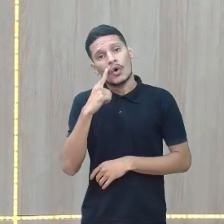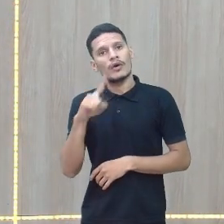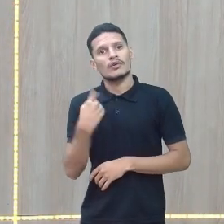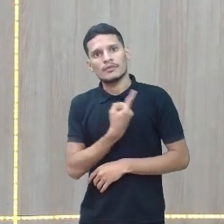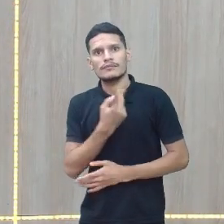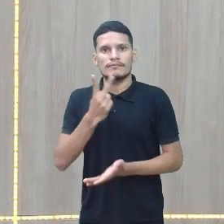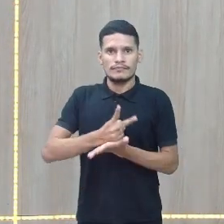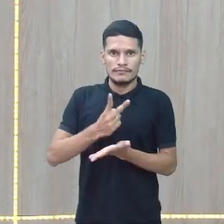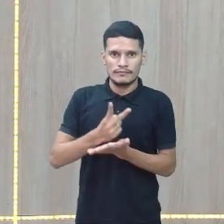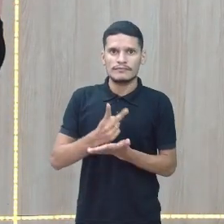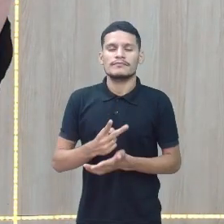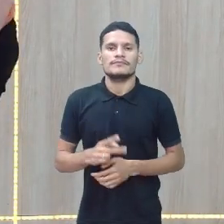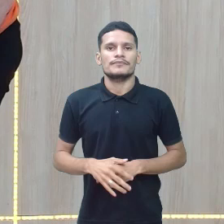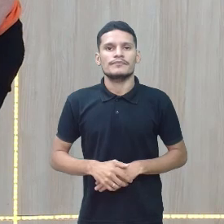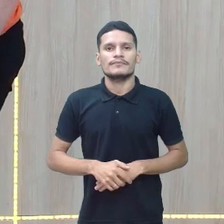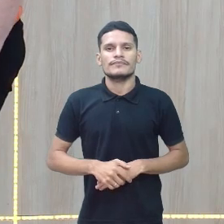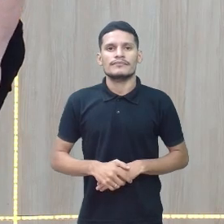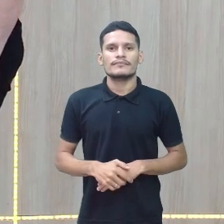continuando?